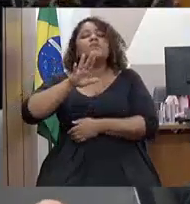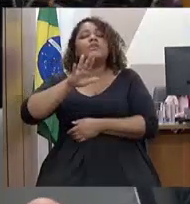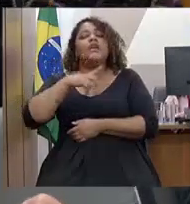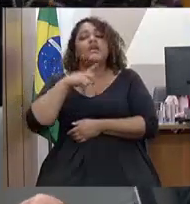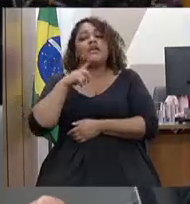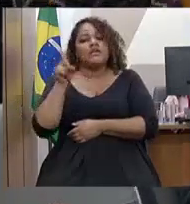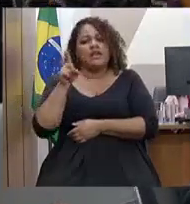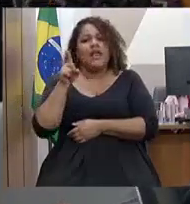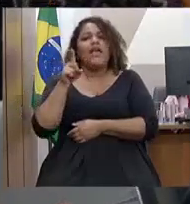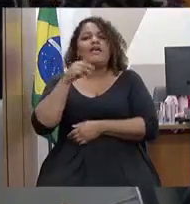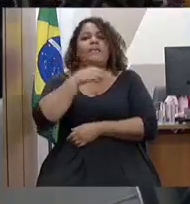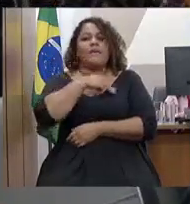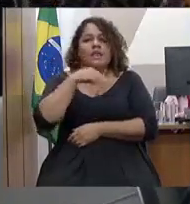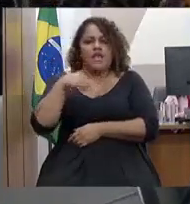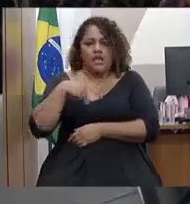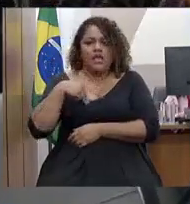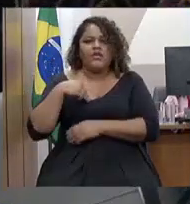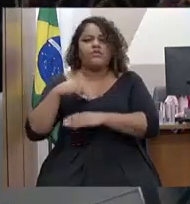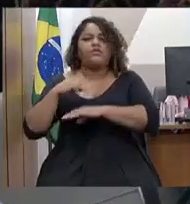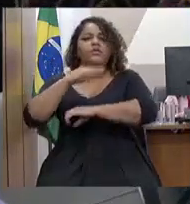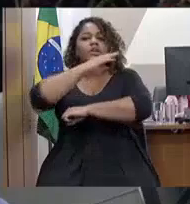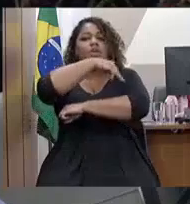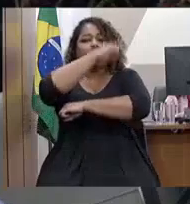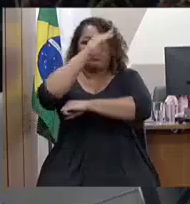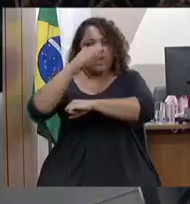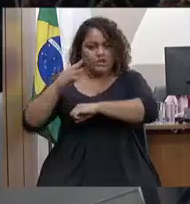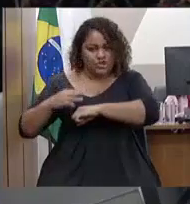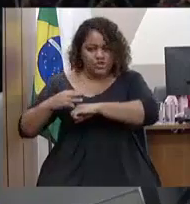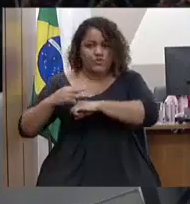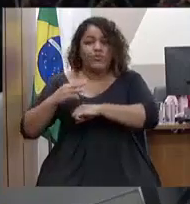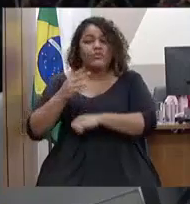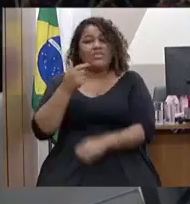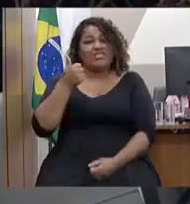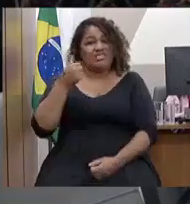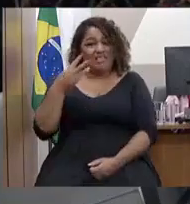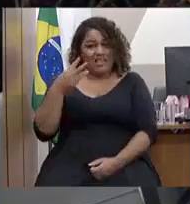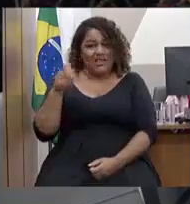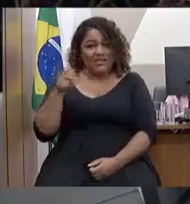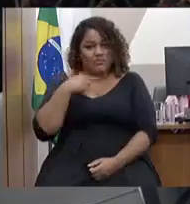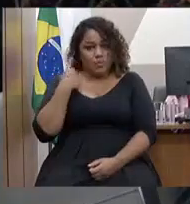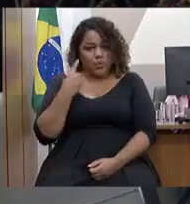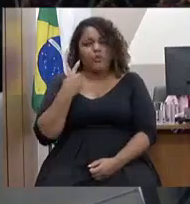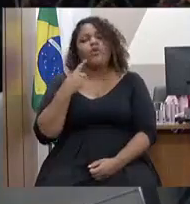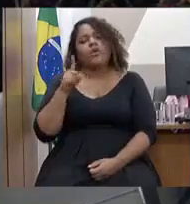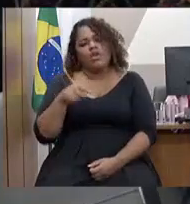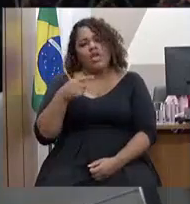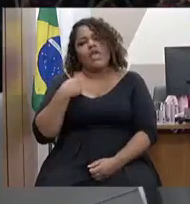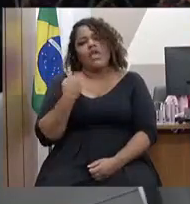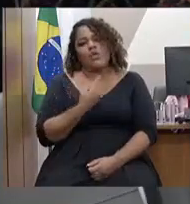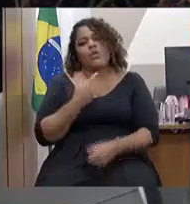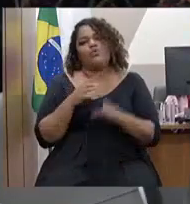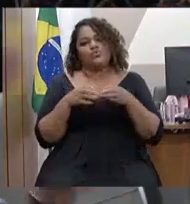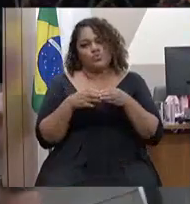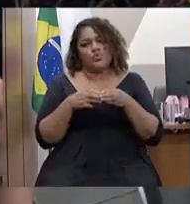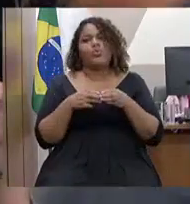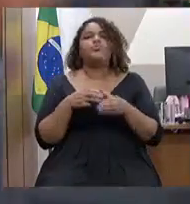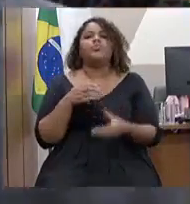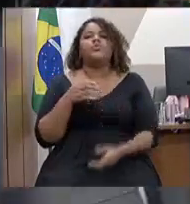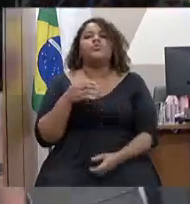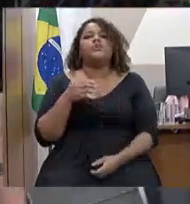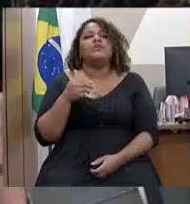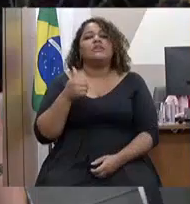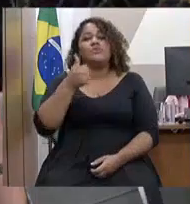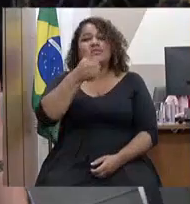categoria dos 272 de Brumadinho 130 eram da nossa categoria